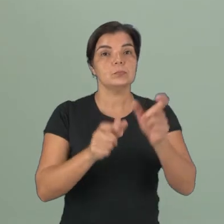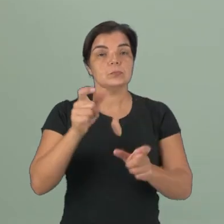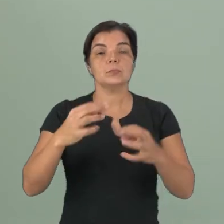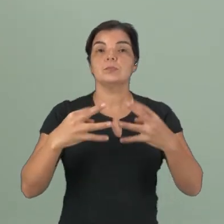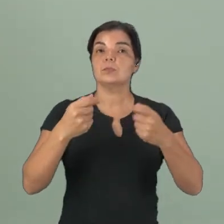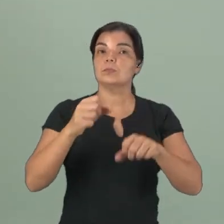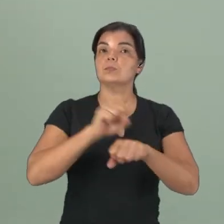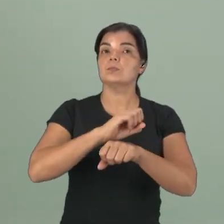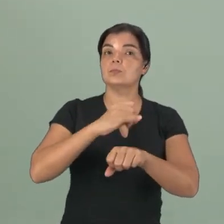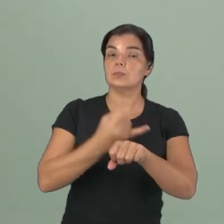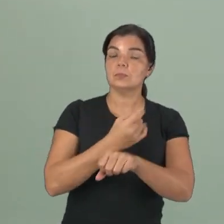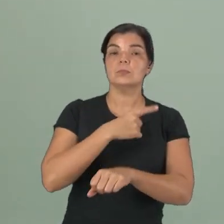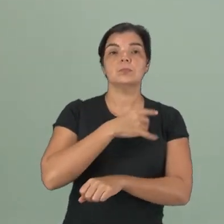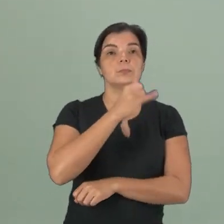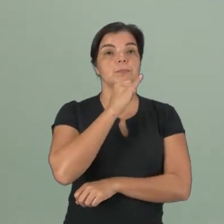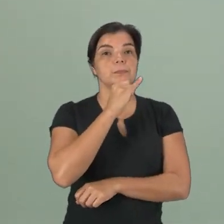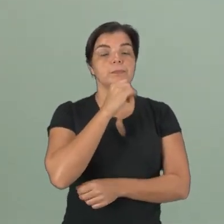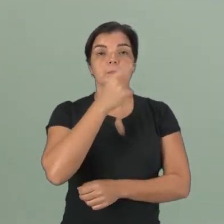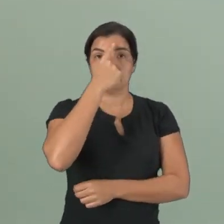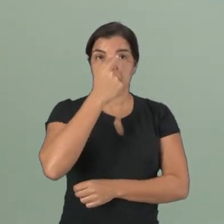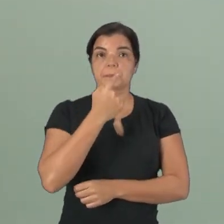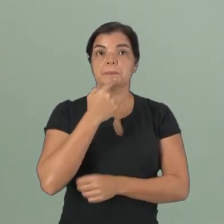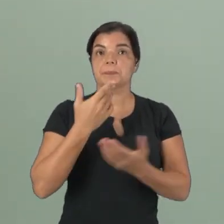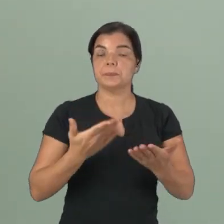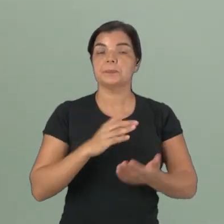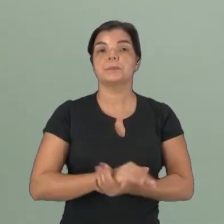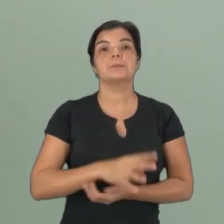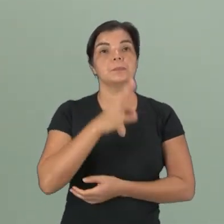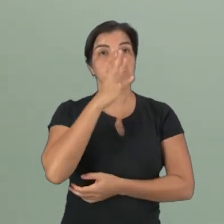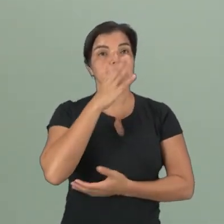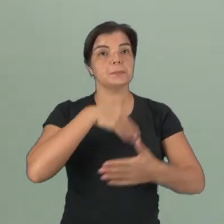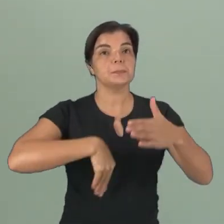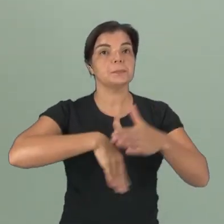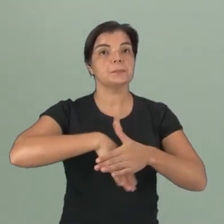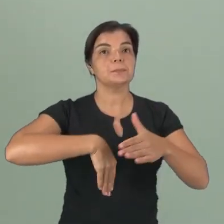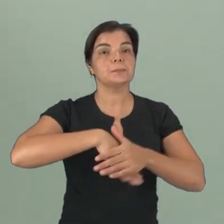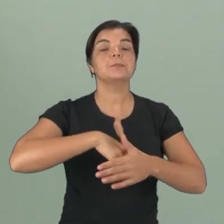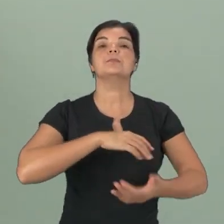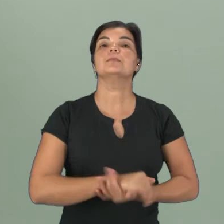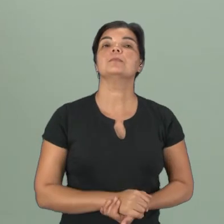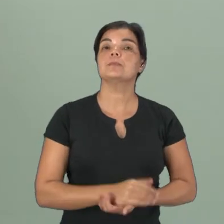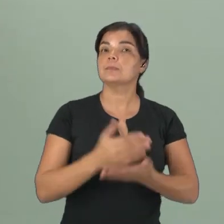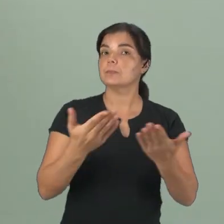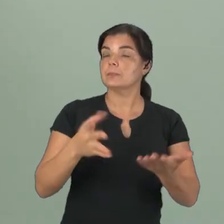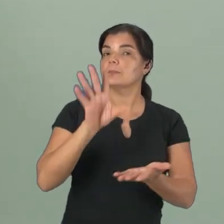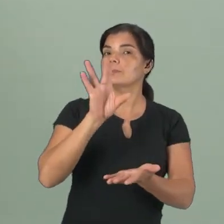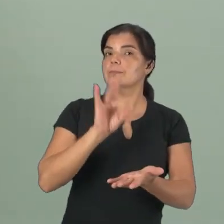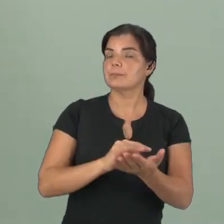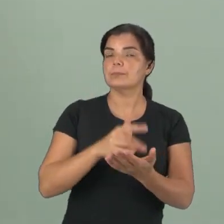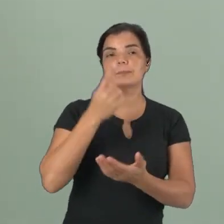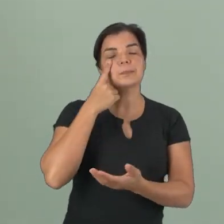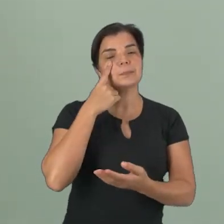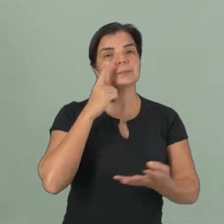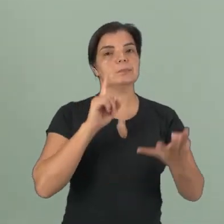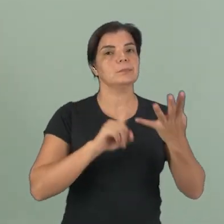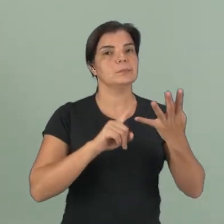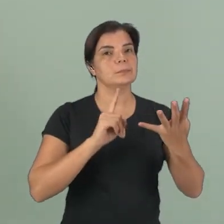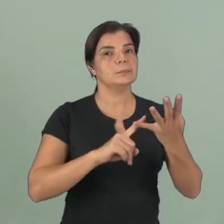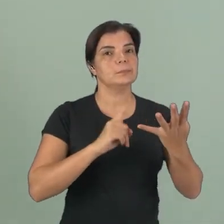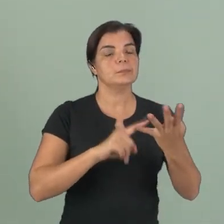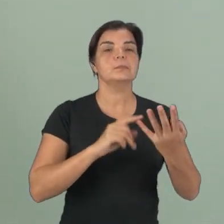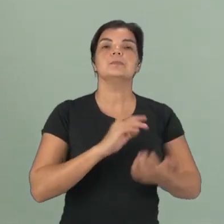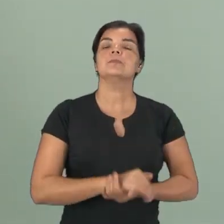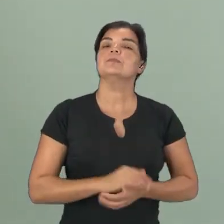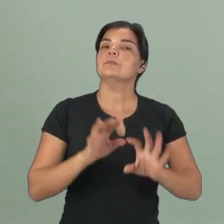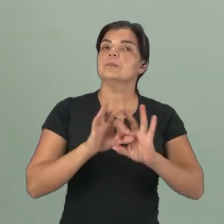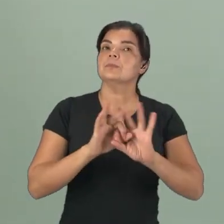os sujeitos, por exemplo, daquela imagem, ao assistir um jogo. E agora, de verdade, vamos para o nosso quarto